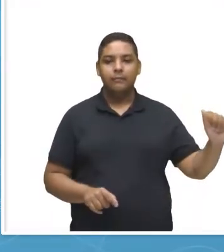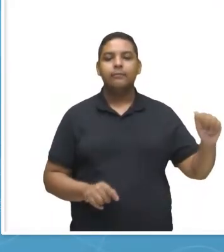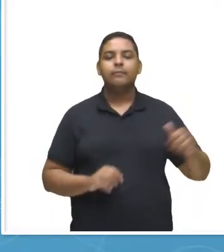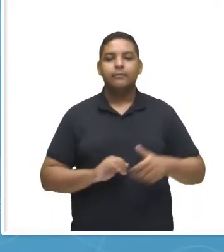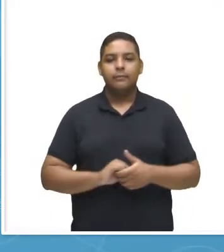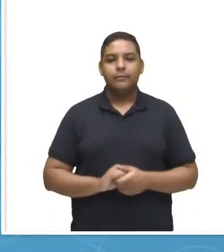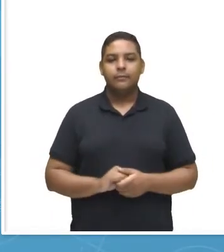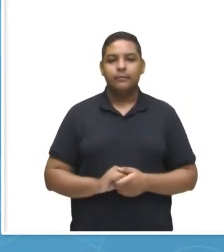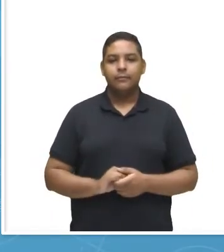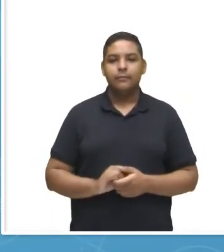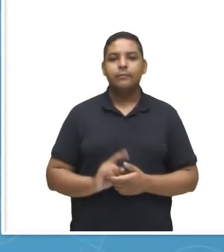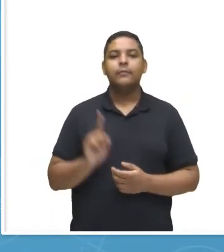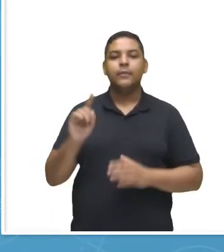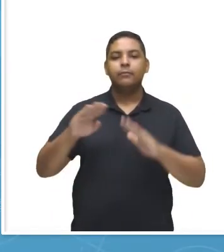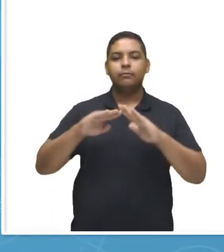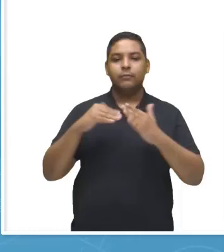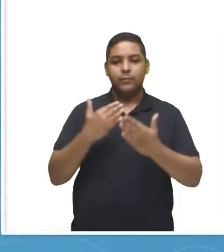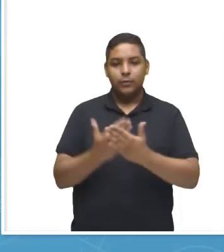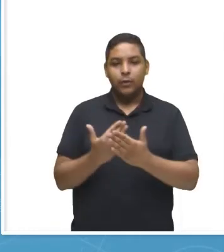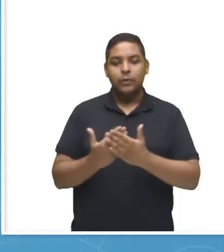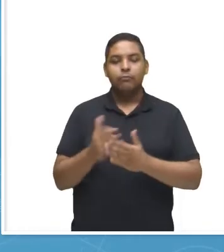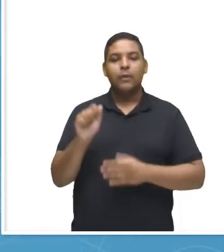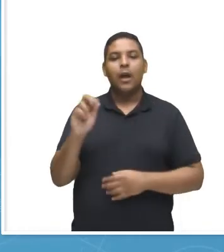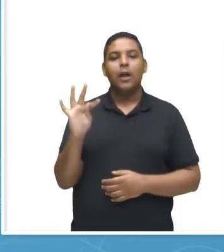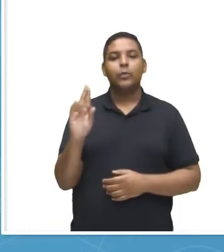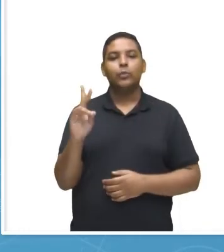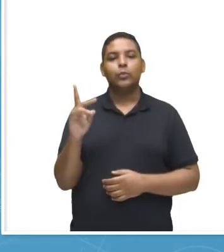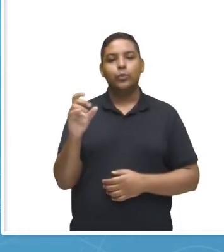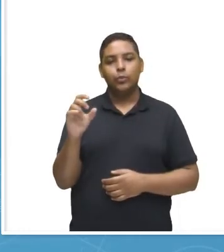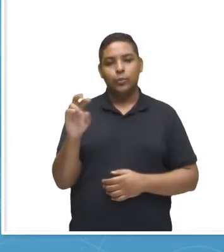Escola Estadual Arthur Soares Amorim.